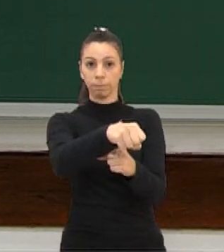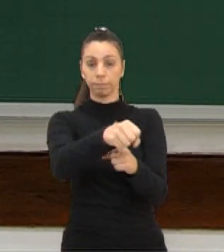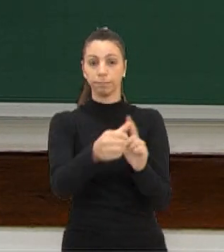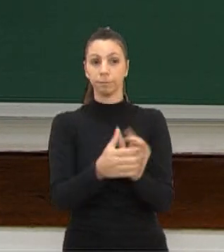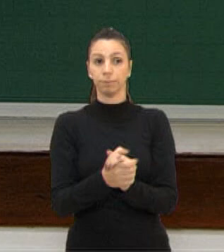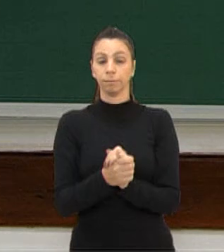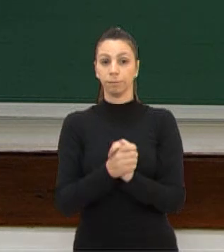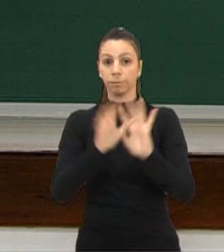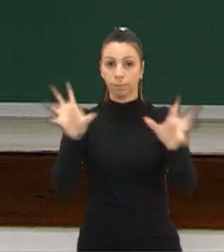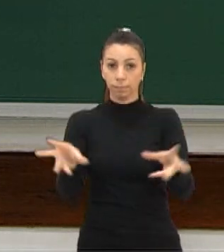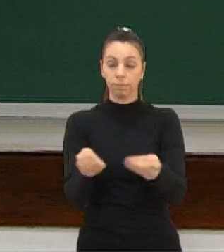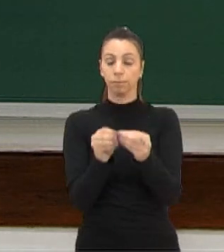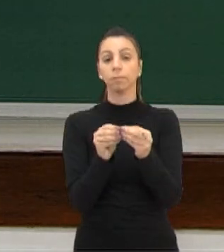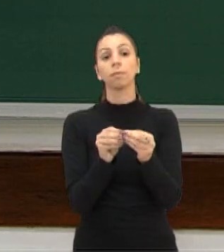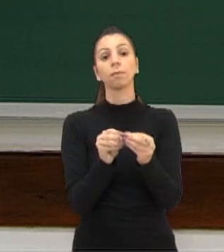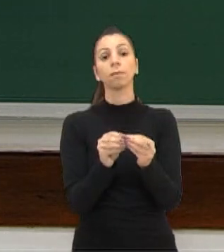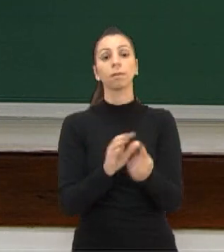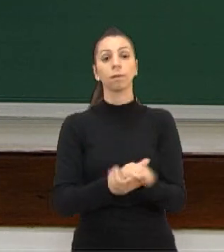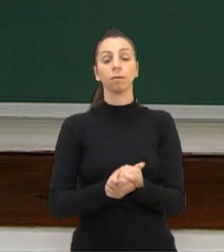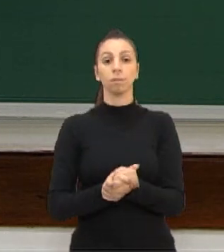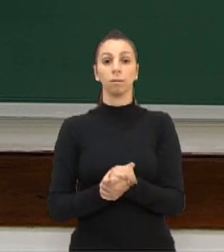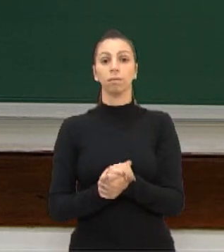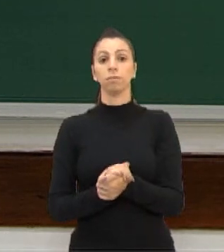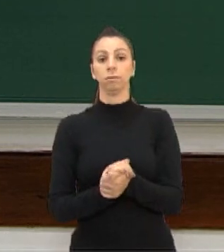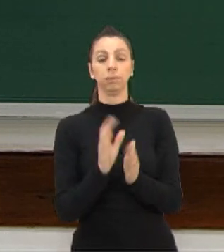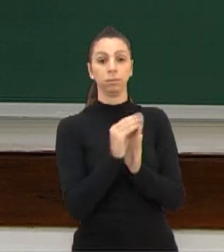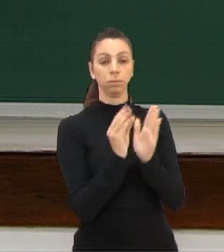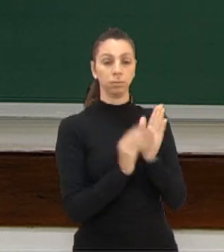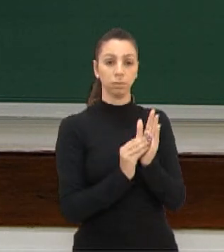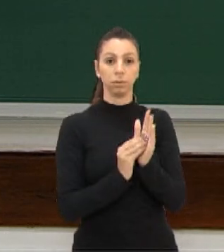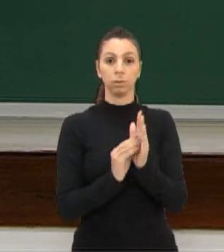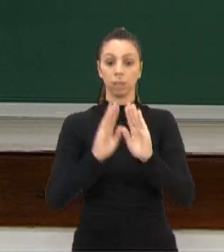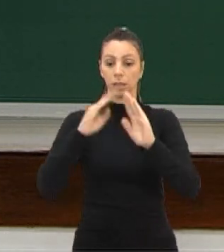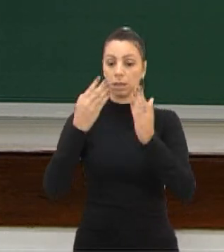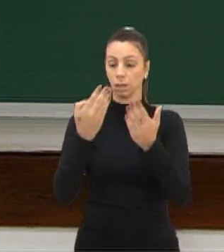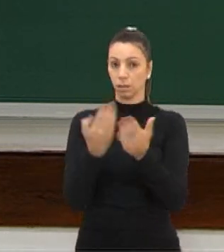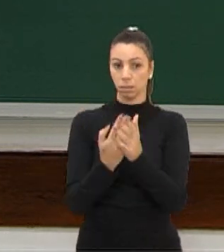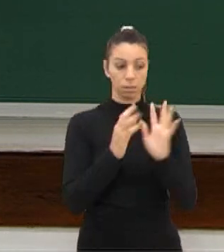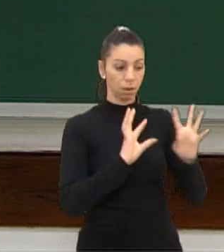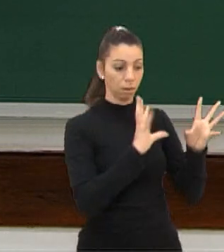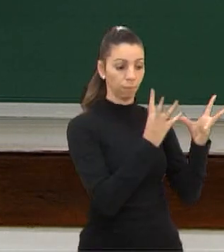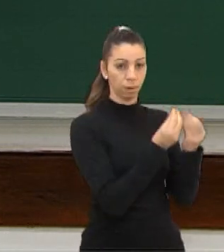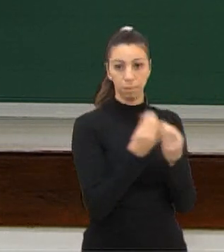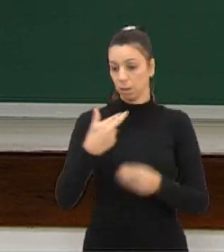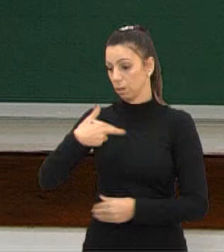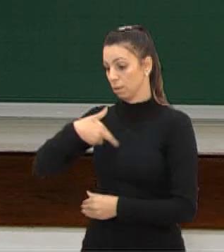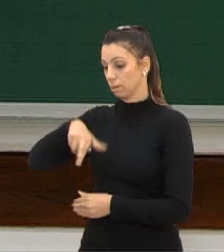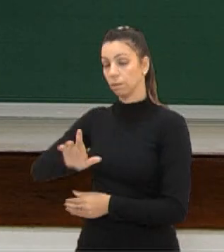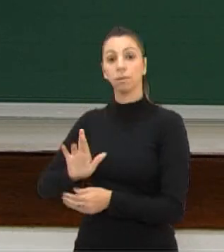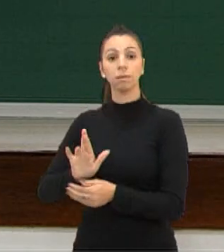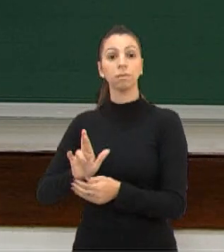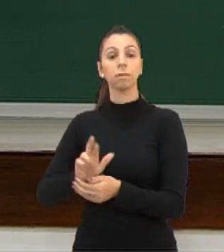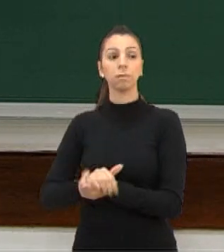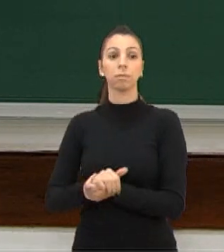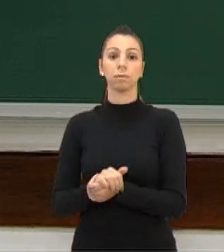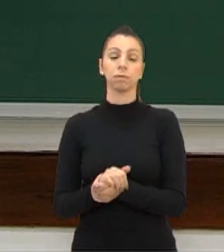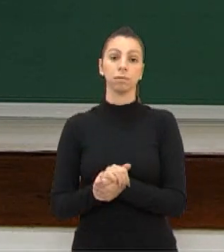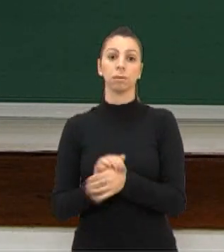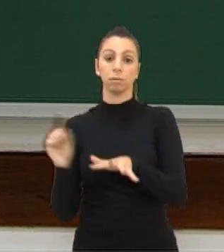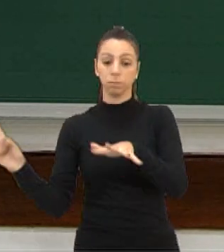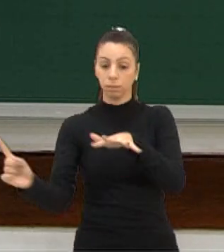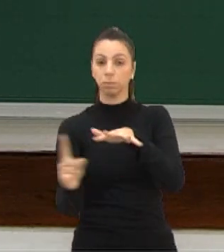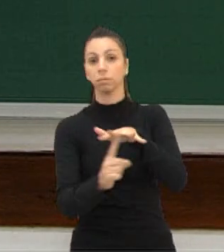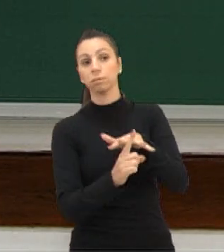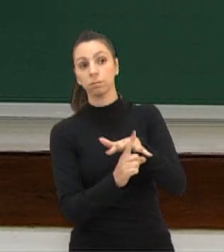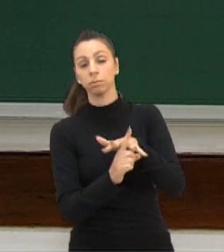manual de revisão não se consegue contemplar todas, né, mas a gente viu a escola, a família, a religião, as instituições de reinserção,